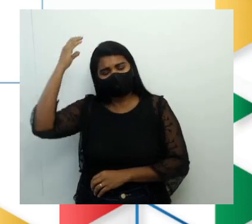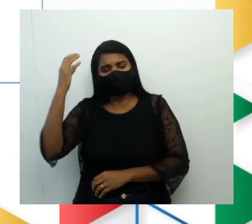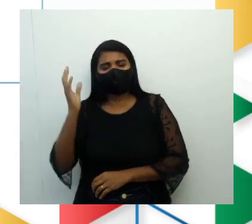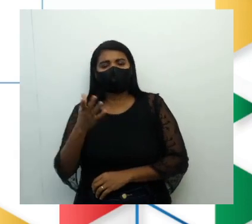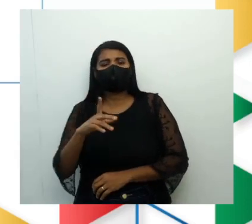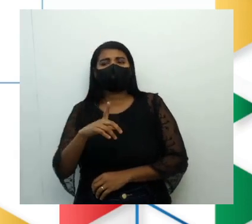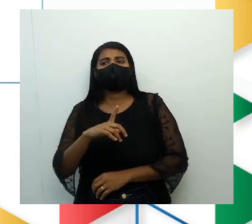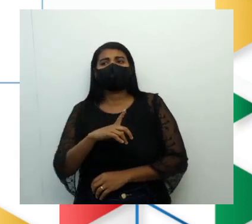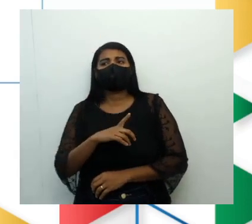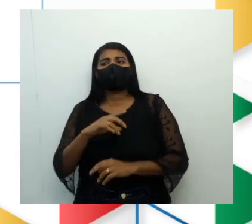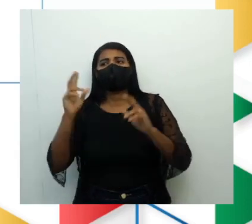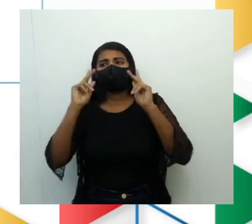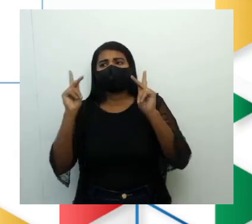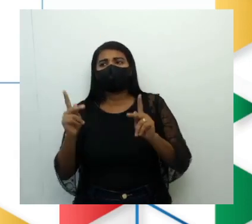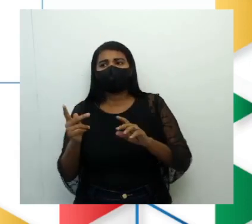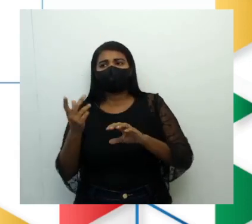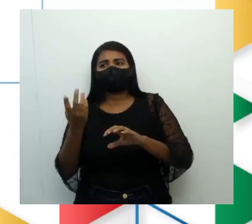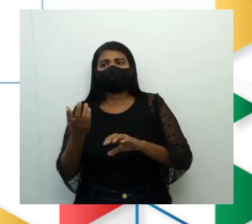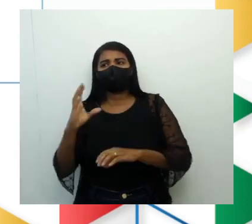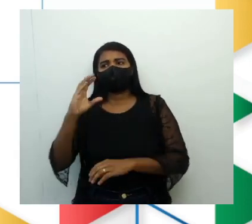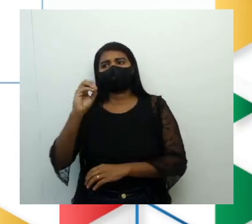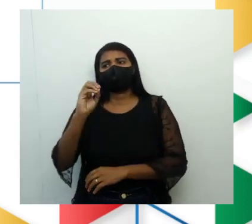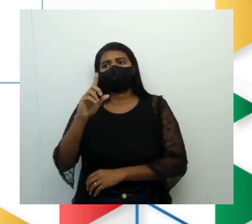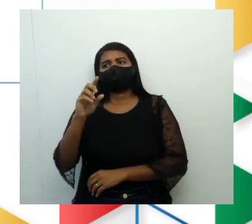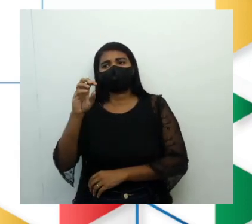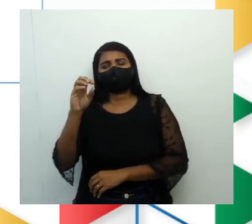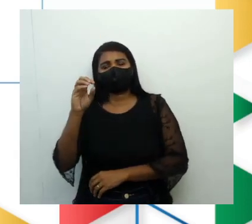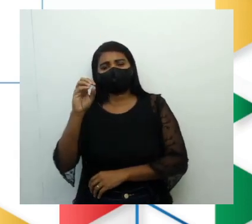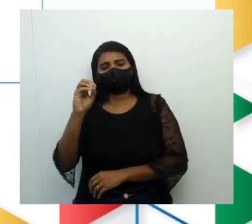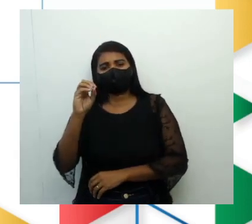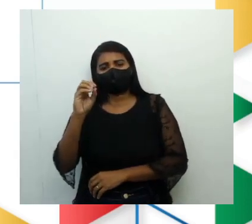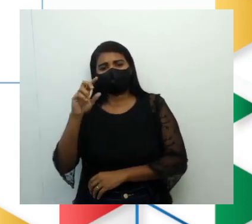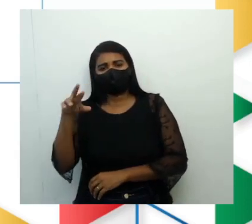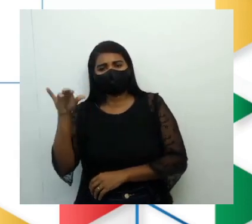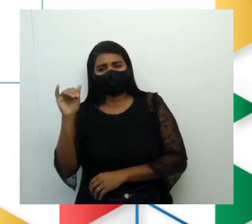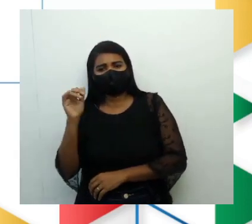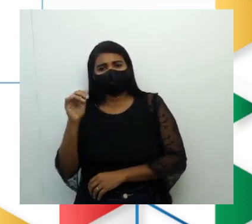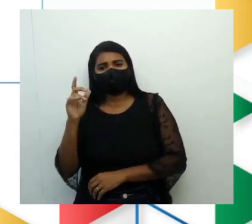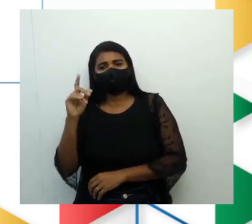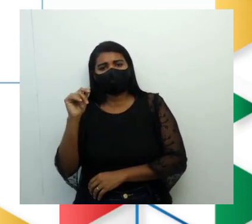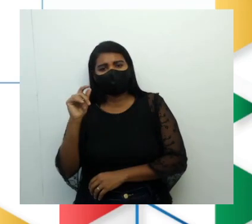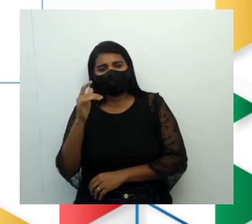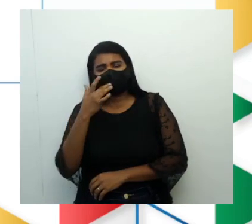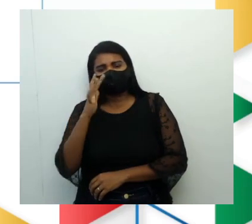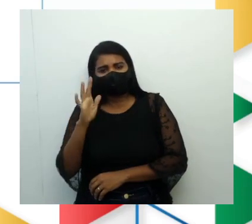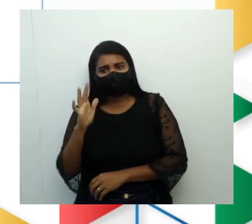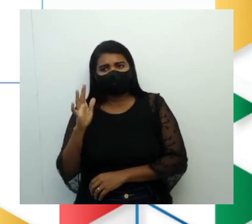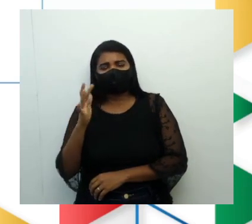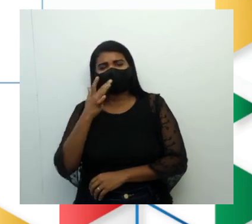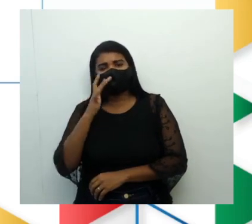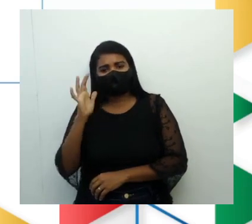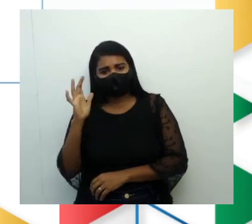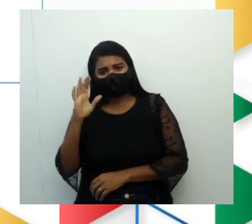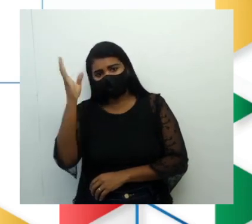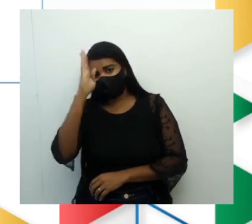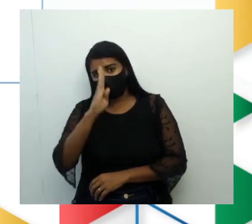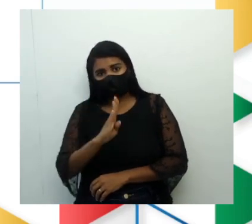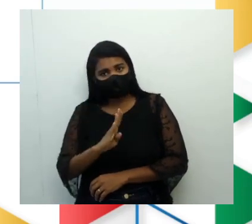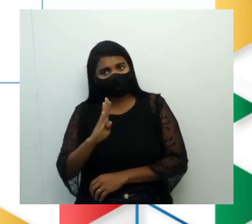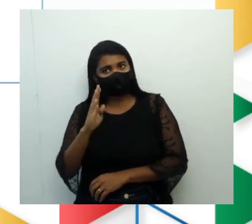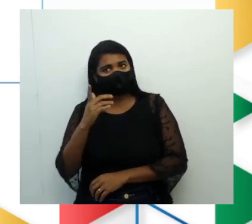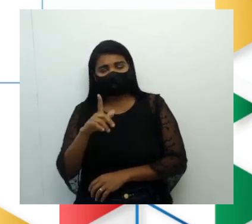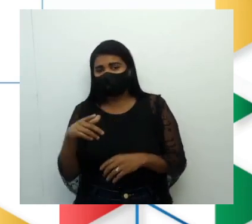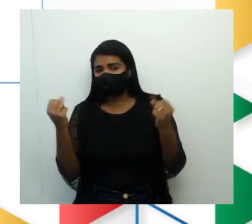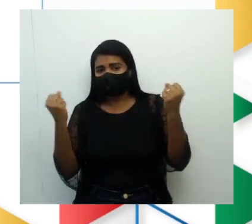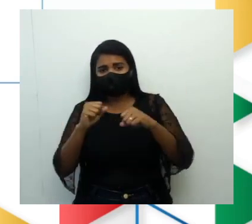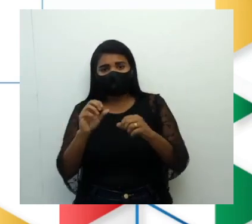em paz a colônia de Sacramento, que lhe prejudicava muito o tesouro. Então, descobriu-se esse ouro no Brasil, não sendo